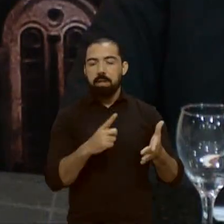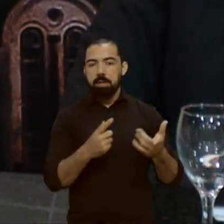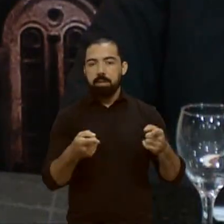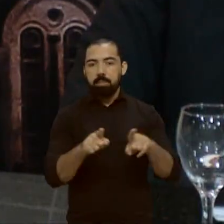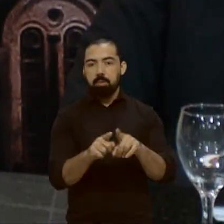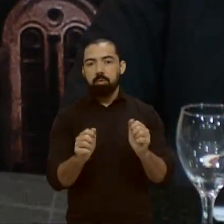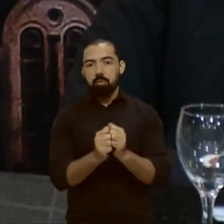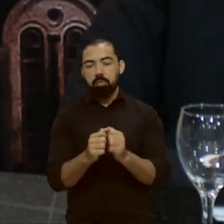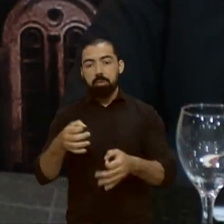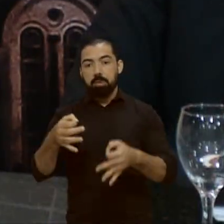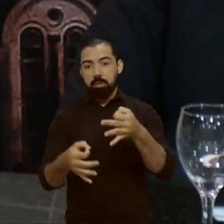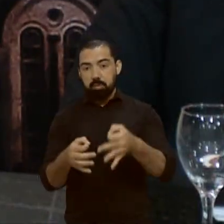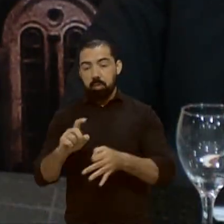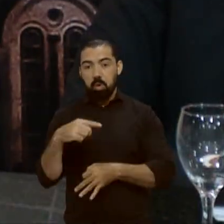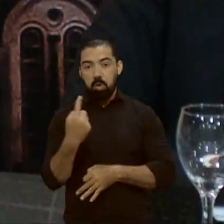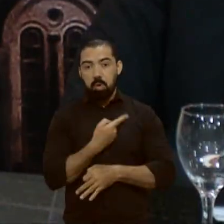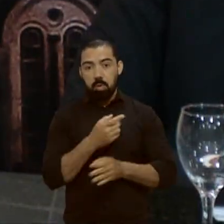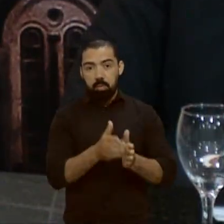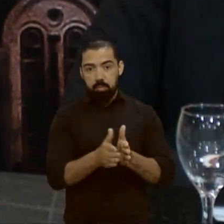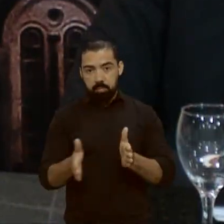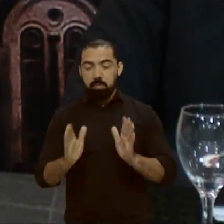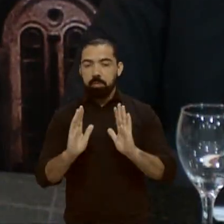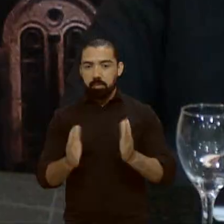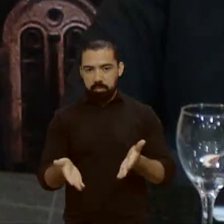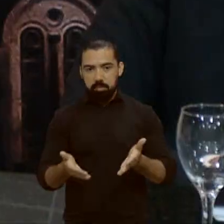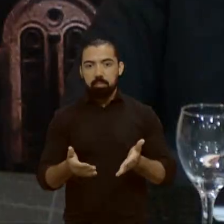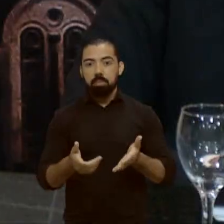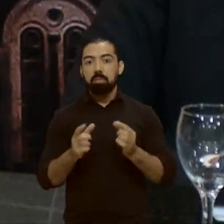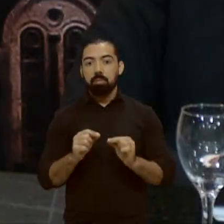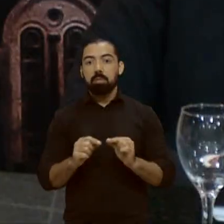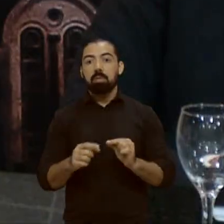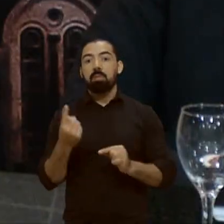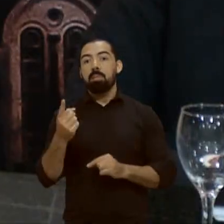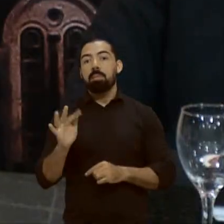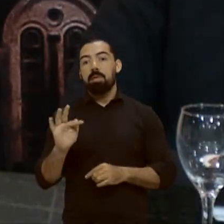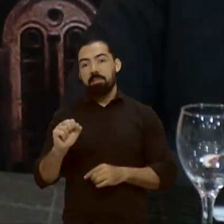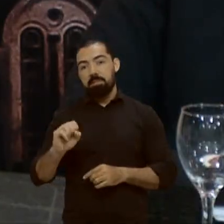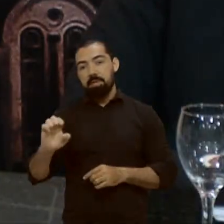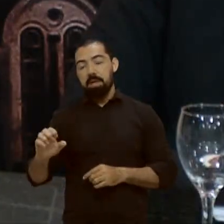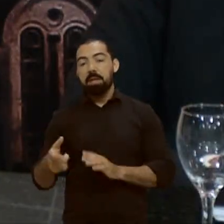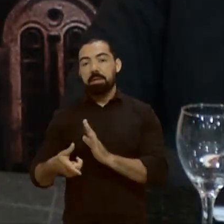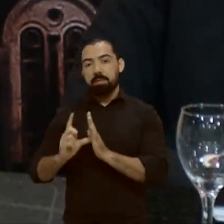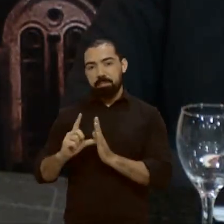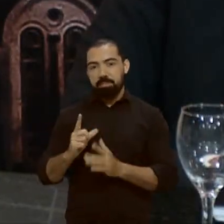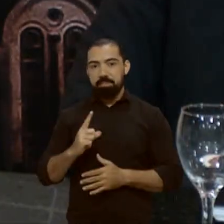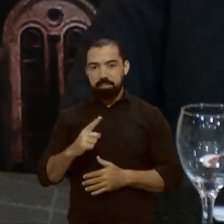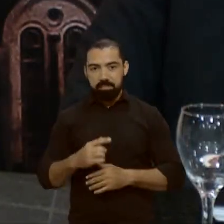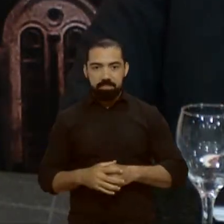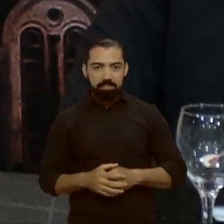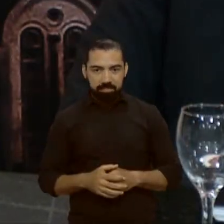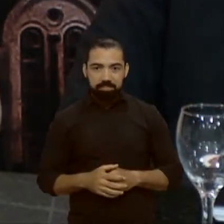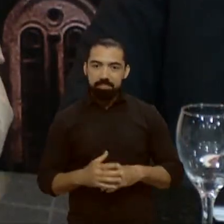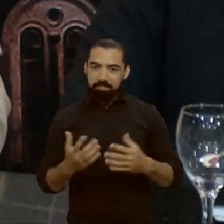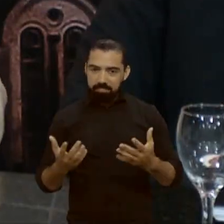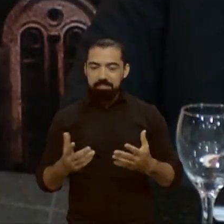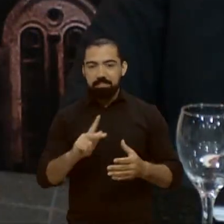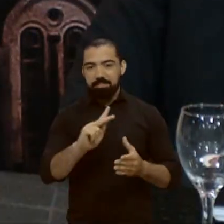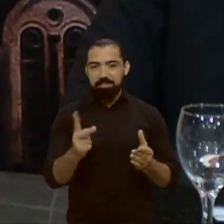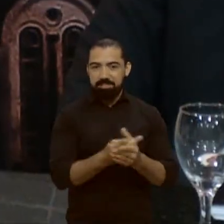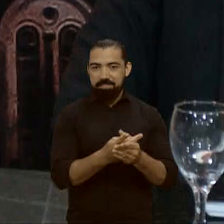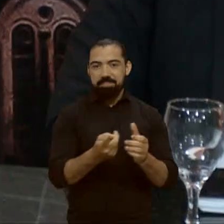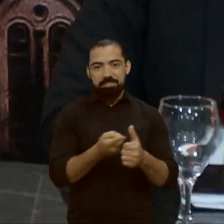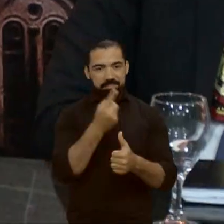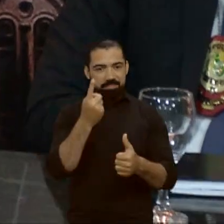Justiça, que o nosso processo ele já serve para tu antecipar uma fase lá de forma judicial. Então, não tem jeito, é procurar o PROCON aí mesmo,